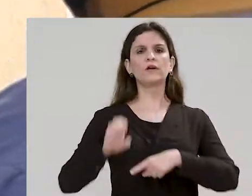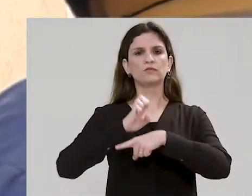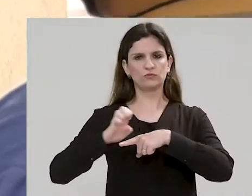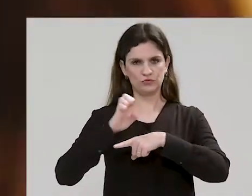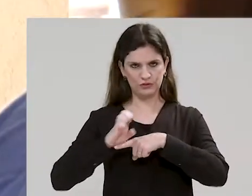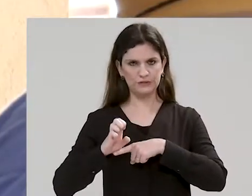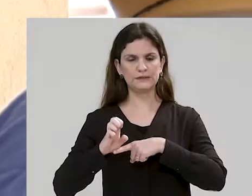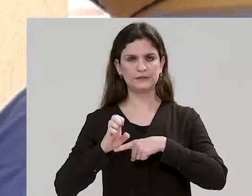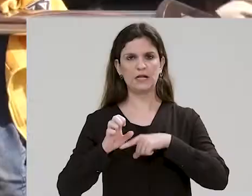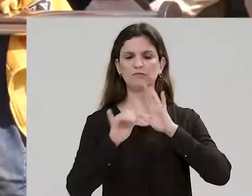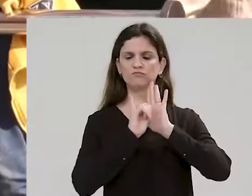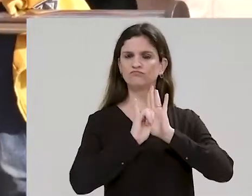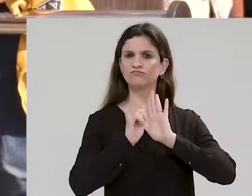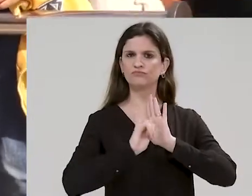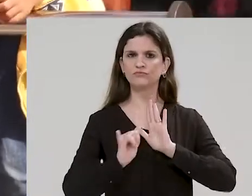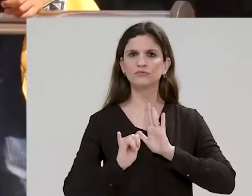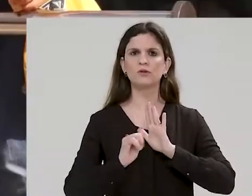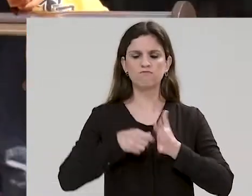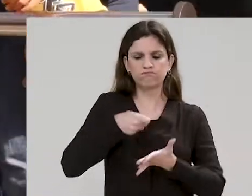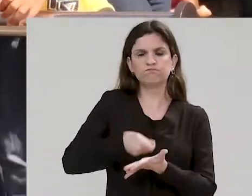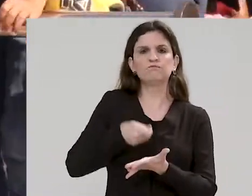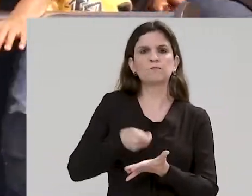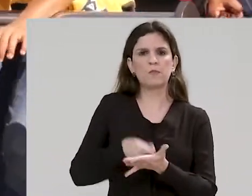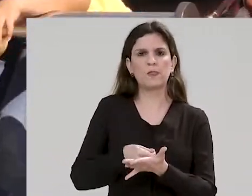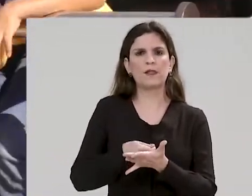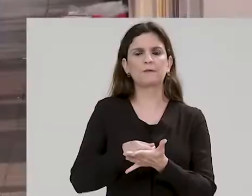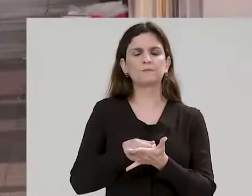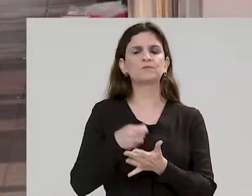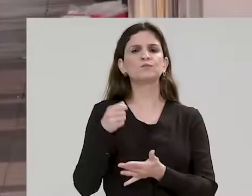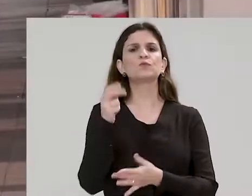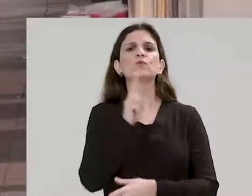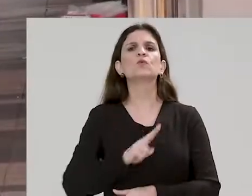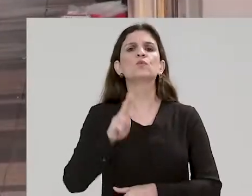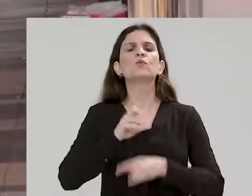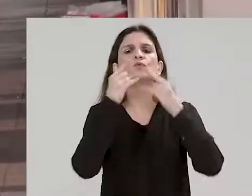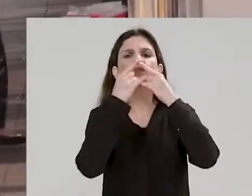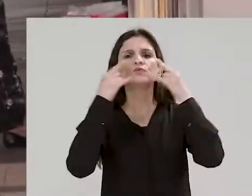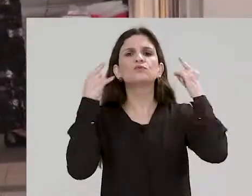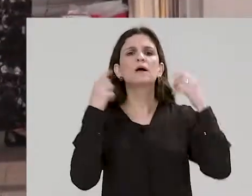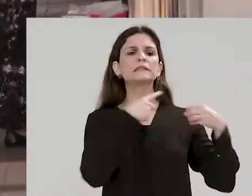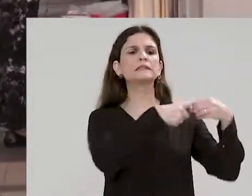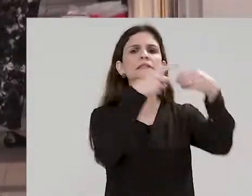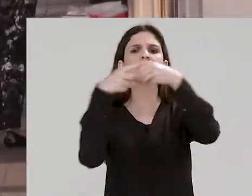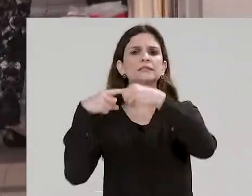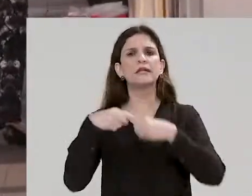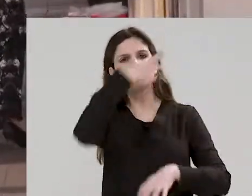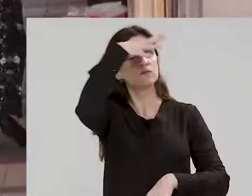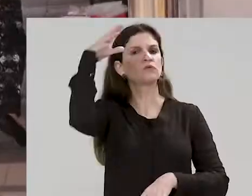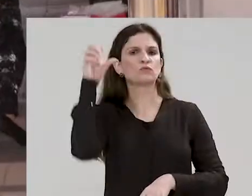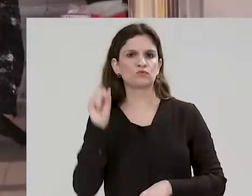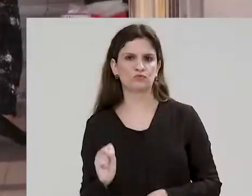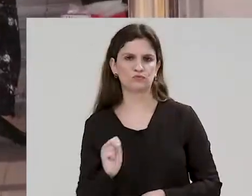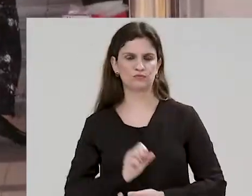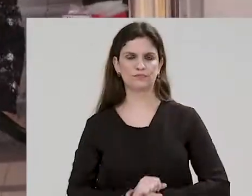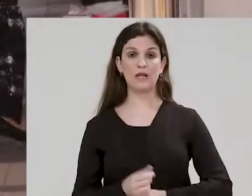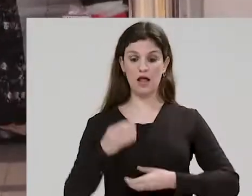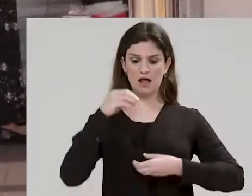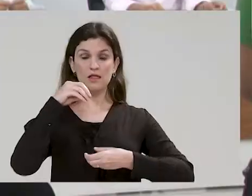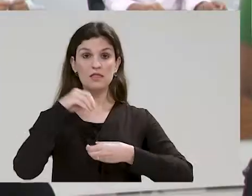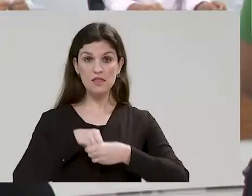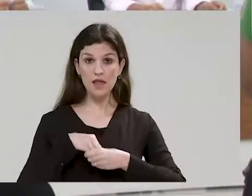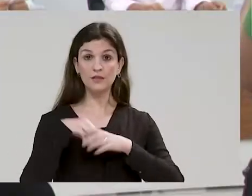governo do estado, que no dia 22 de junho determinou o uso de máscaras em todas as cidades de Mato Grosso do